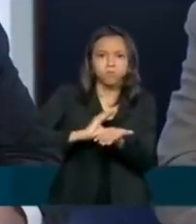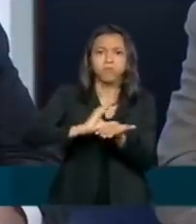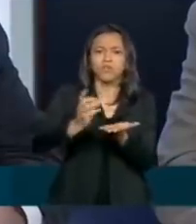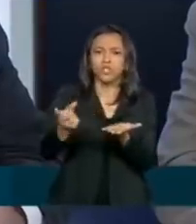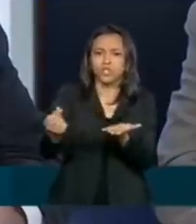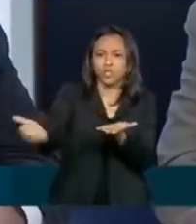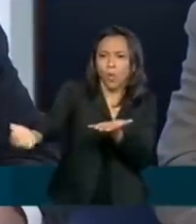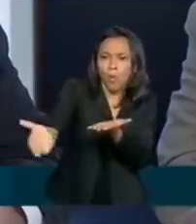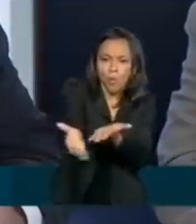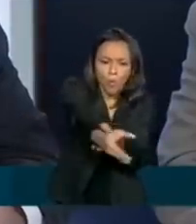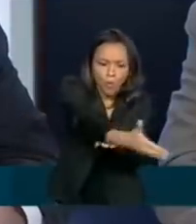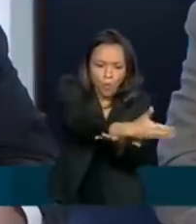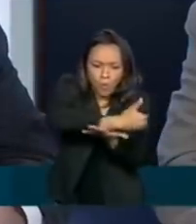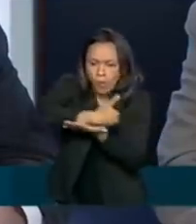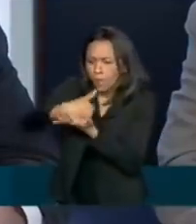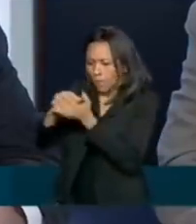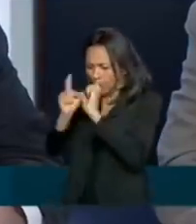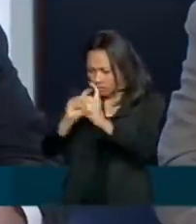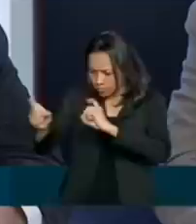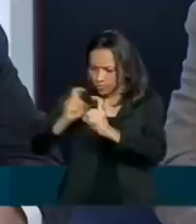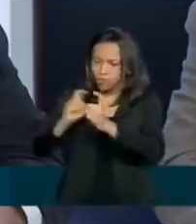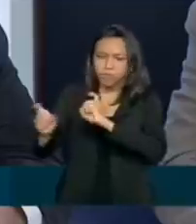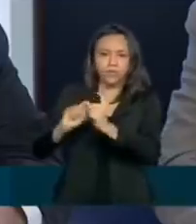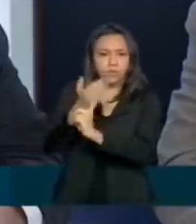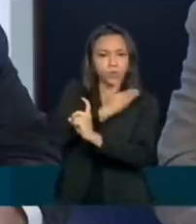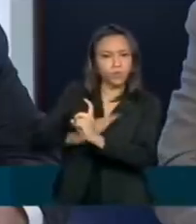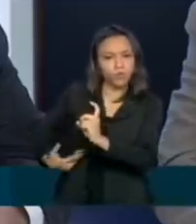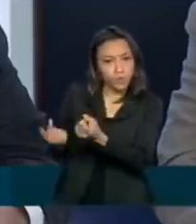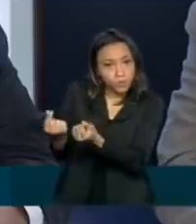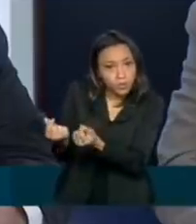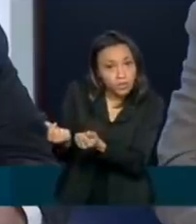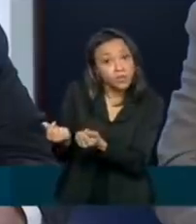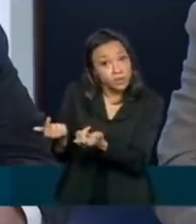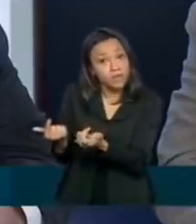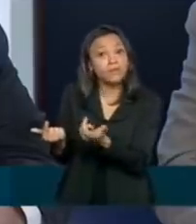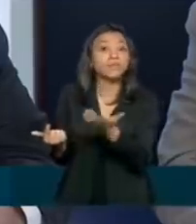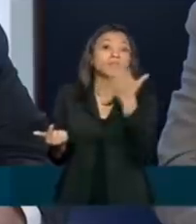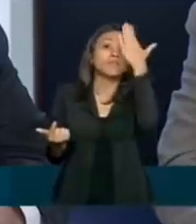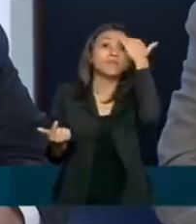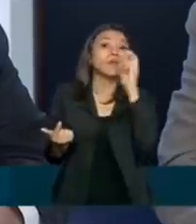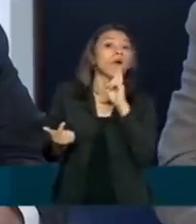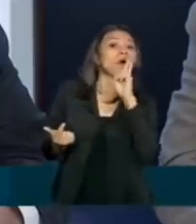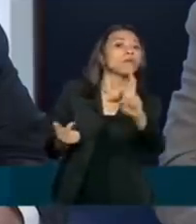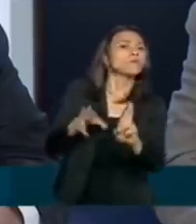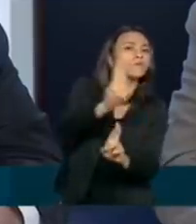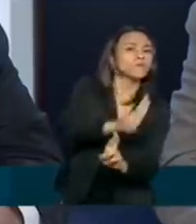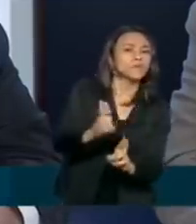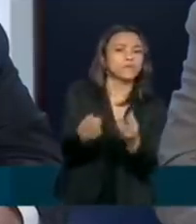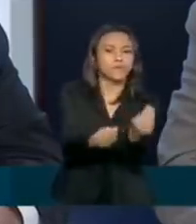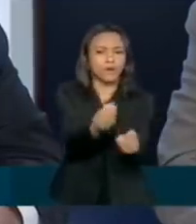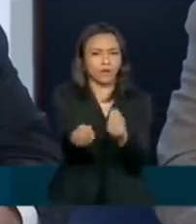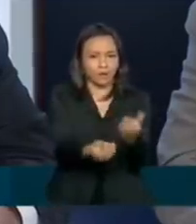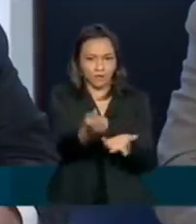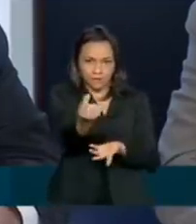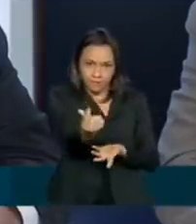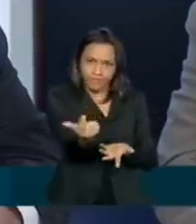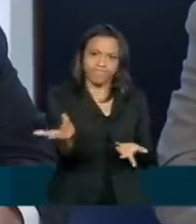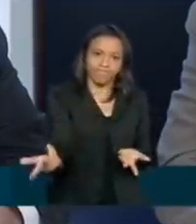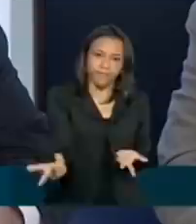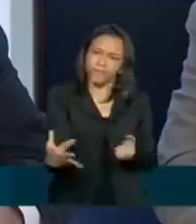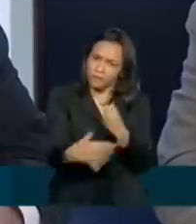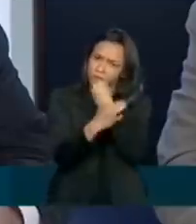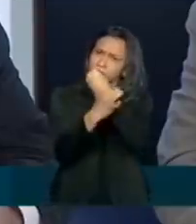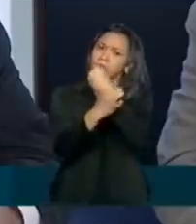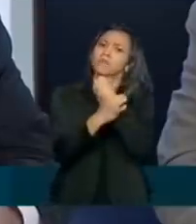à disposição dos gestores, e esse resultado tem que ser acompanhado e garantido, que não haja